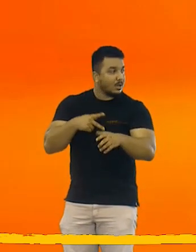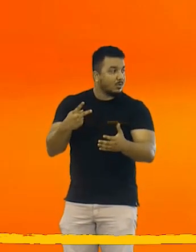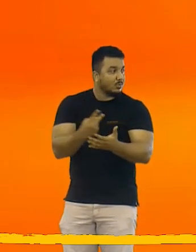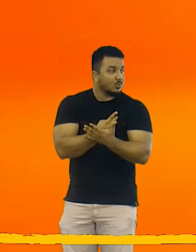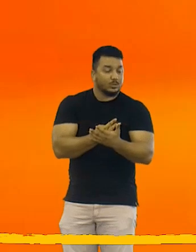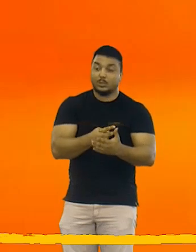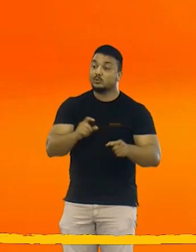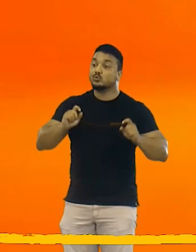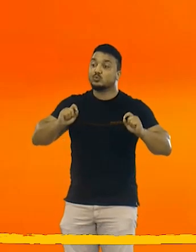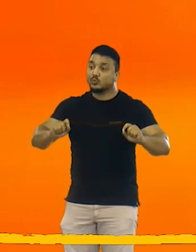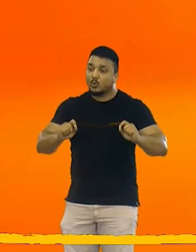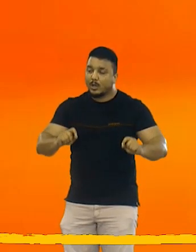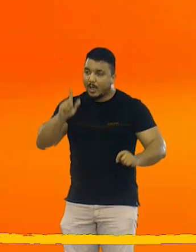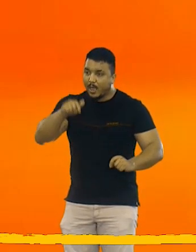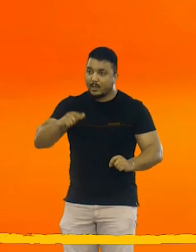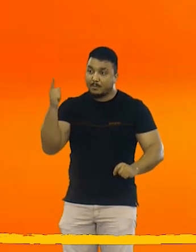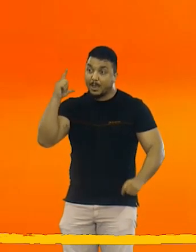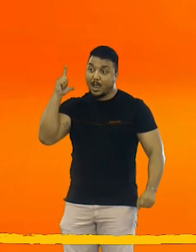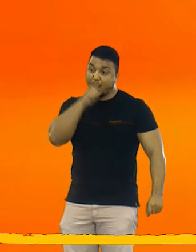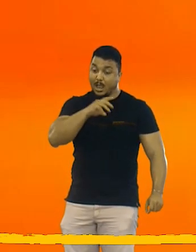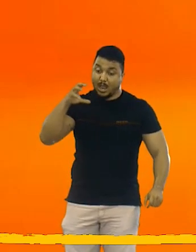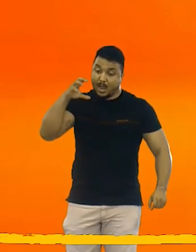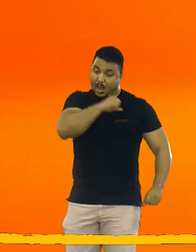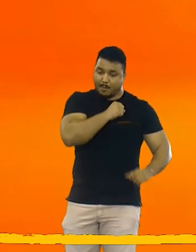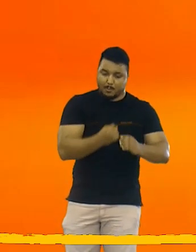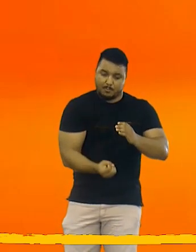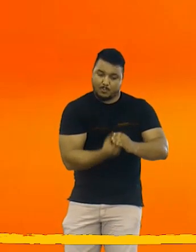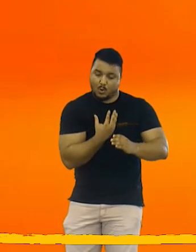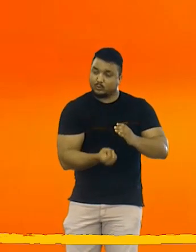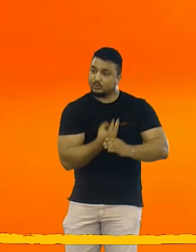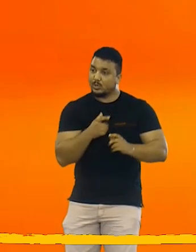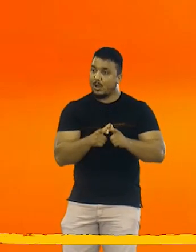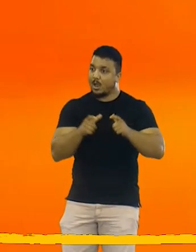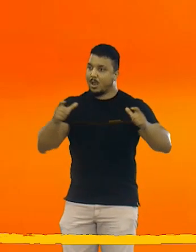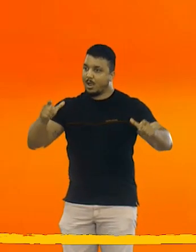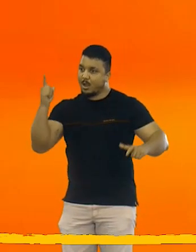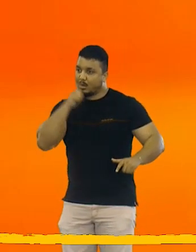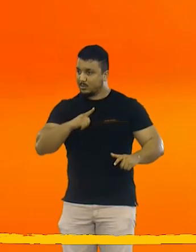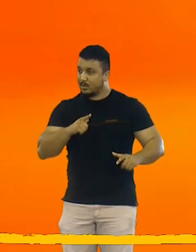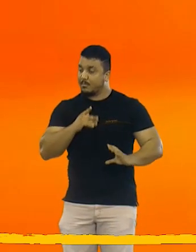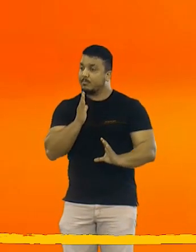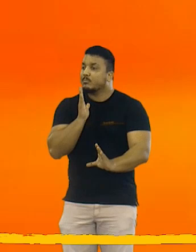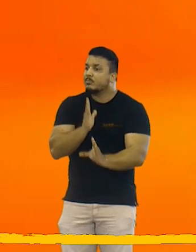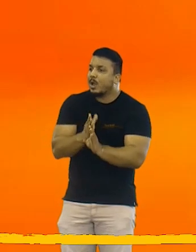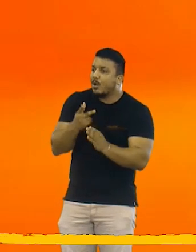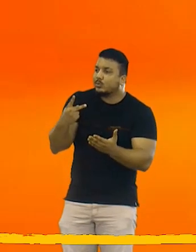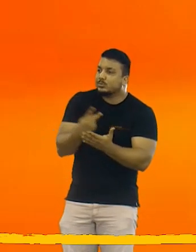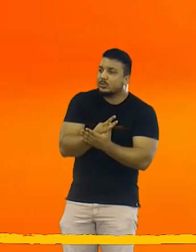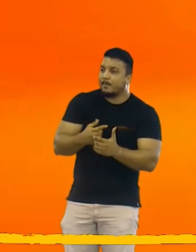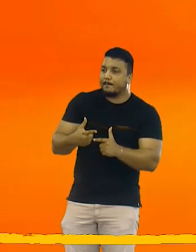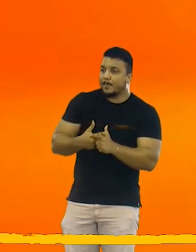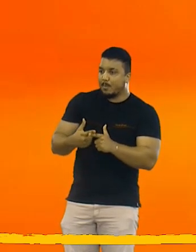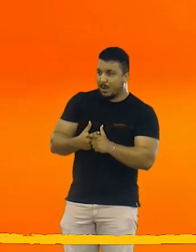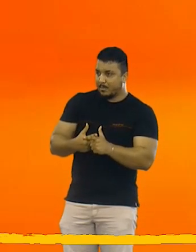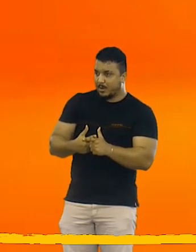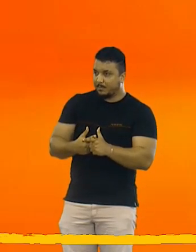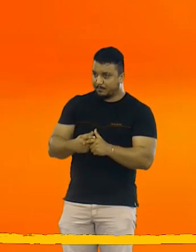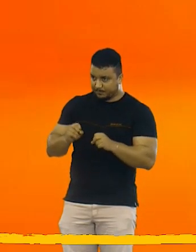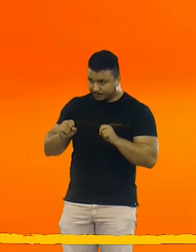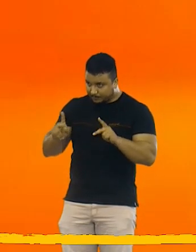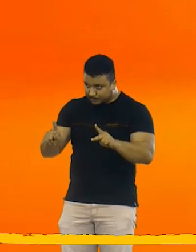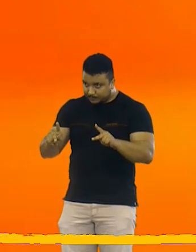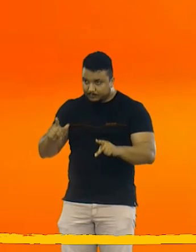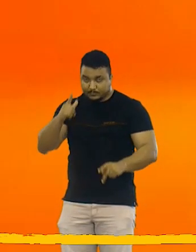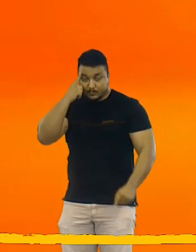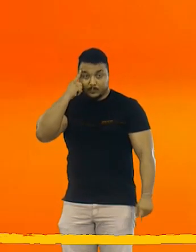consequências. Apesar de acelerar a produção, obviamente vai gerar consequências devido à condição da mão de obra. Então,